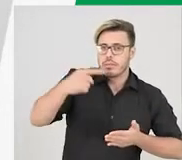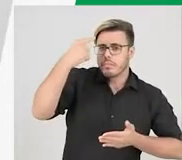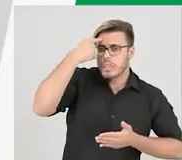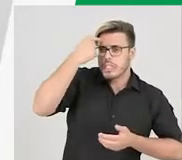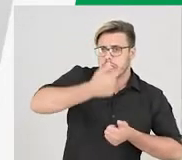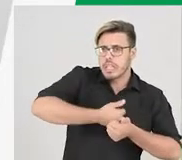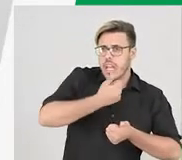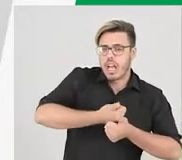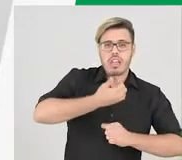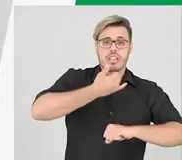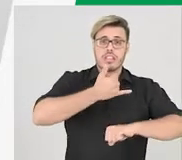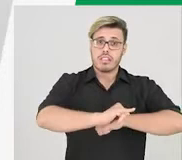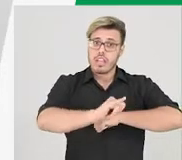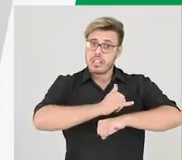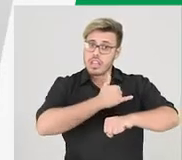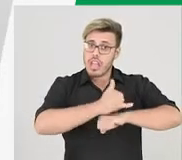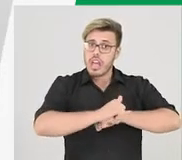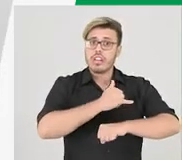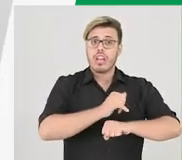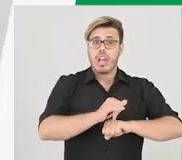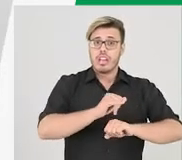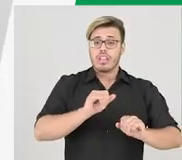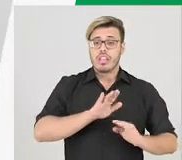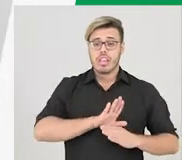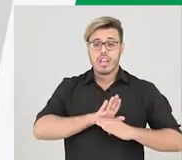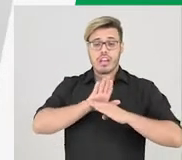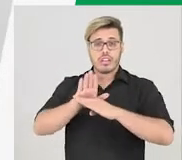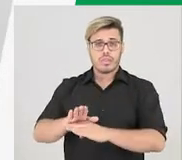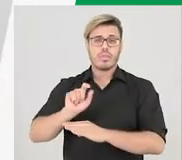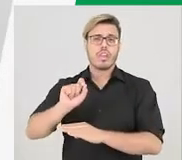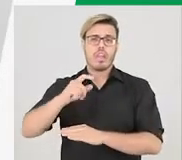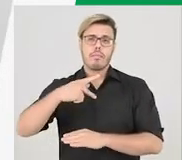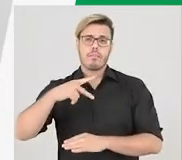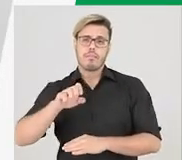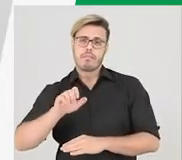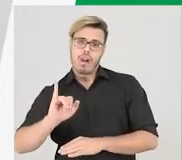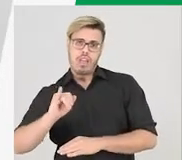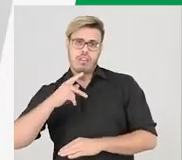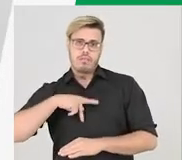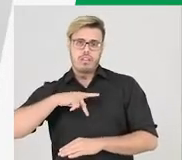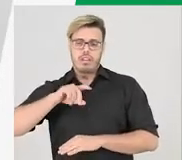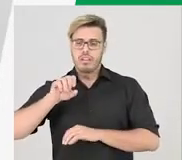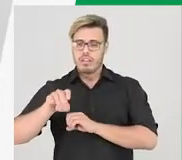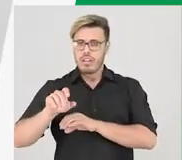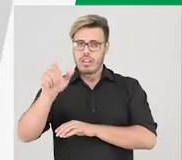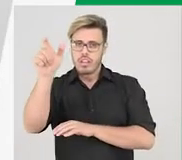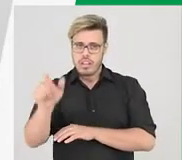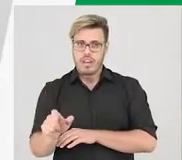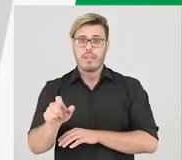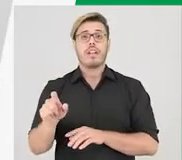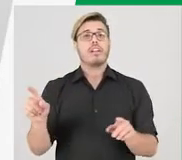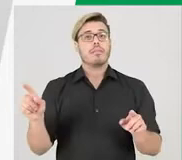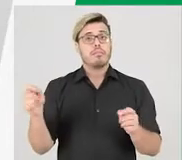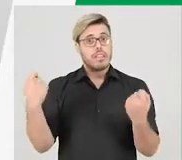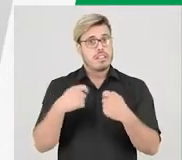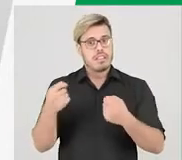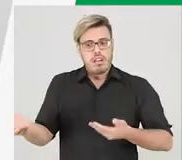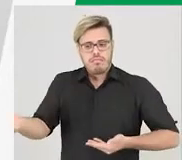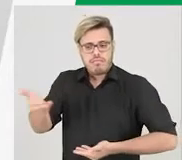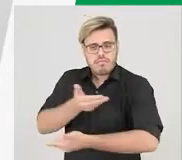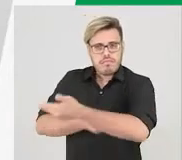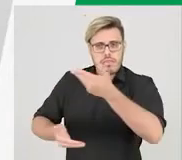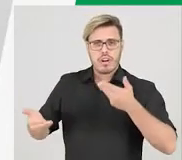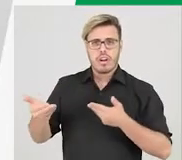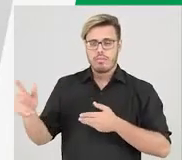o plano educacional individualizado, em parceria com o professor regente. O professor de apoio, ele também não faz o plano